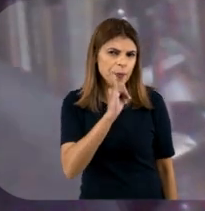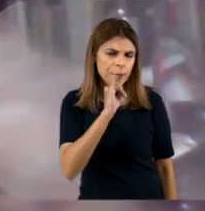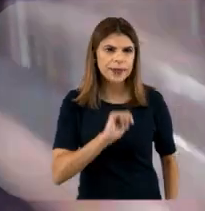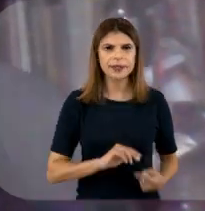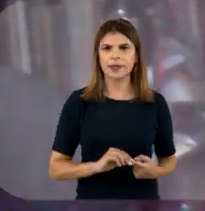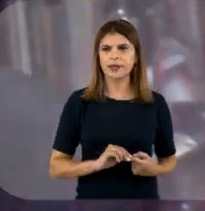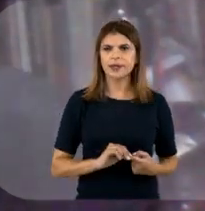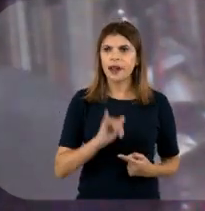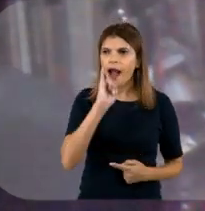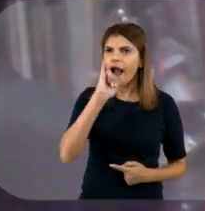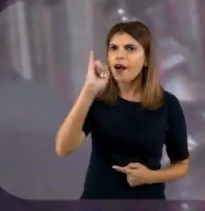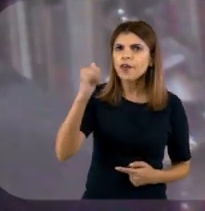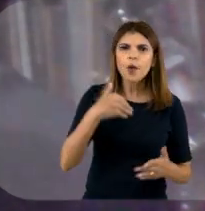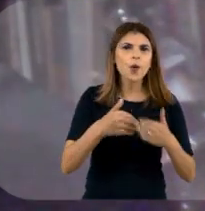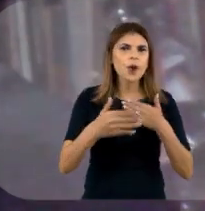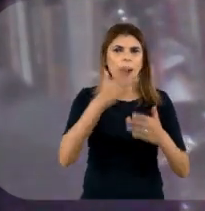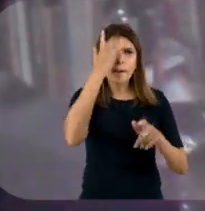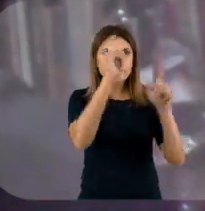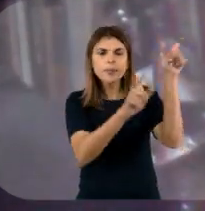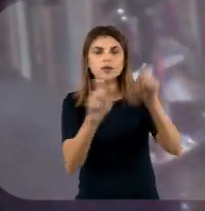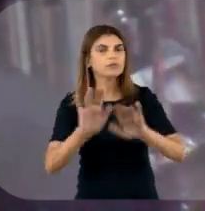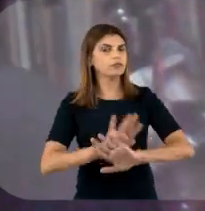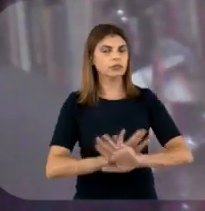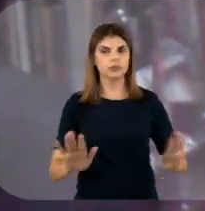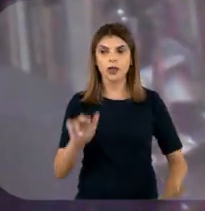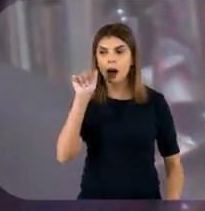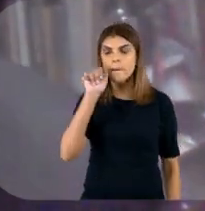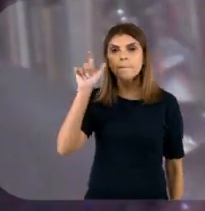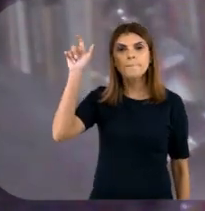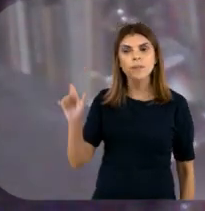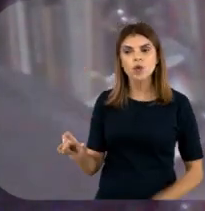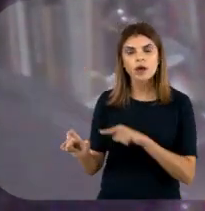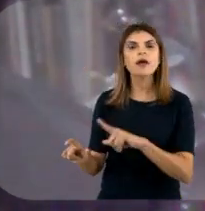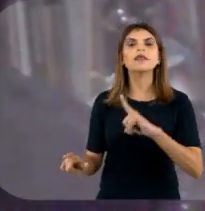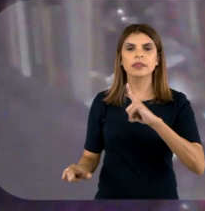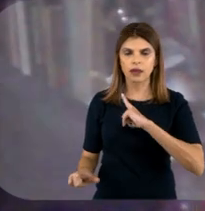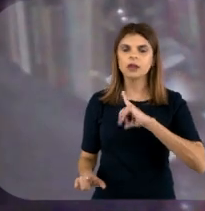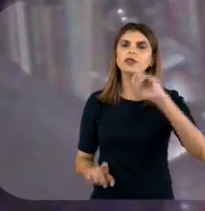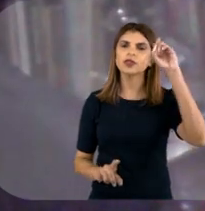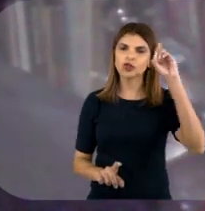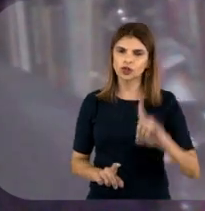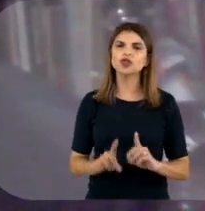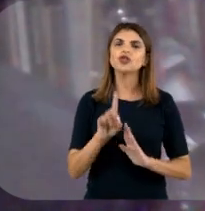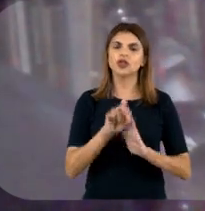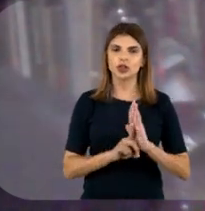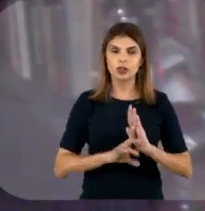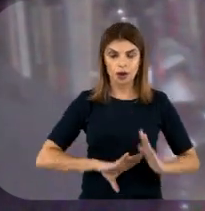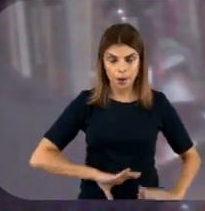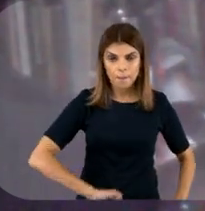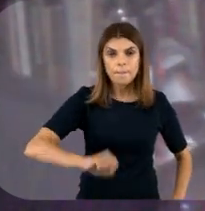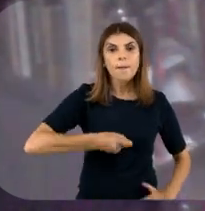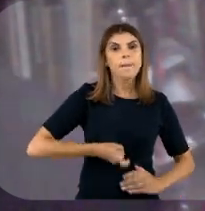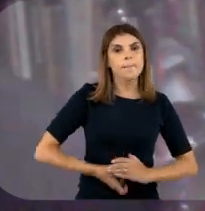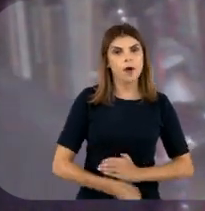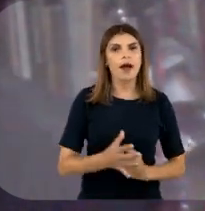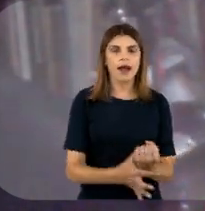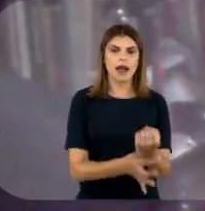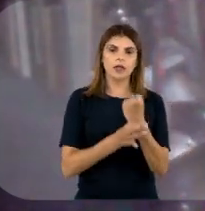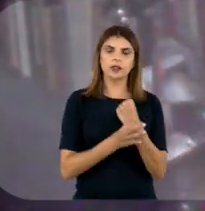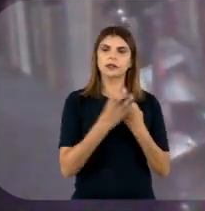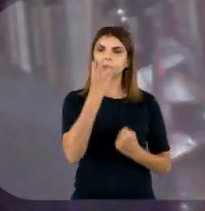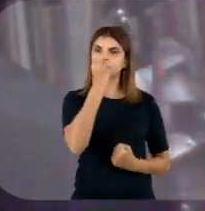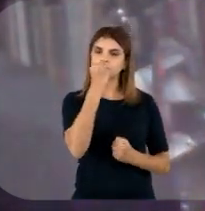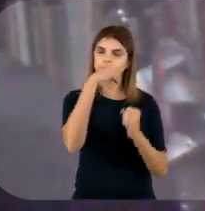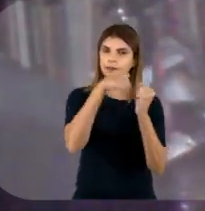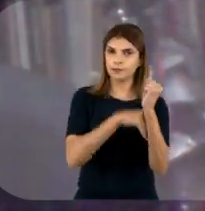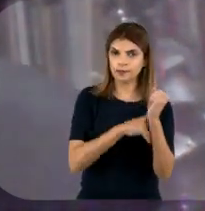exemplo, noticiar o fato para qualquer autoridade. Não. A mulher tem o direito ao aborto e tem o direito à garantia